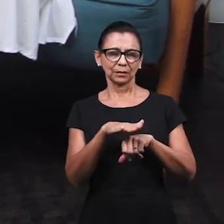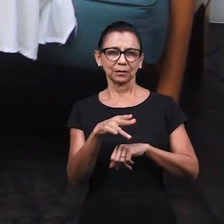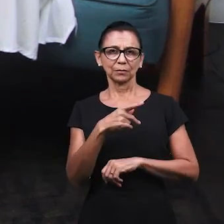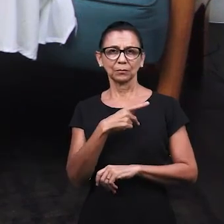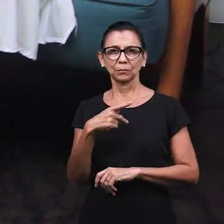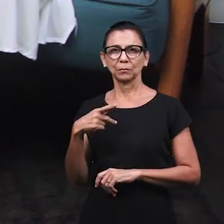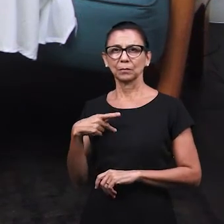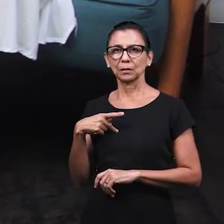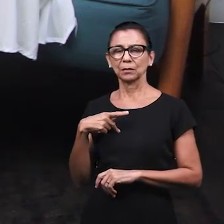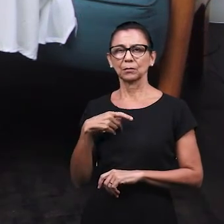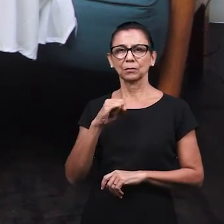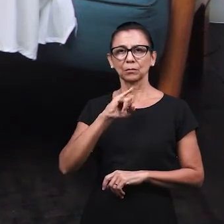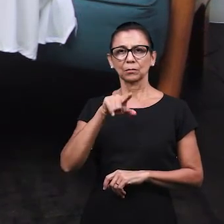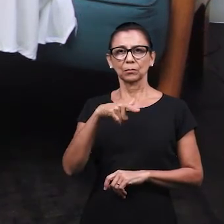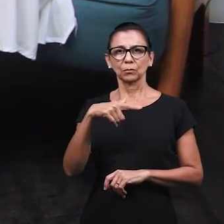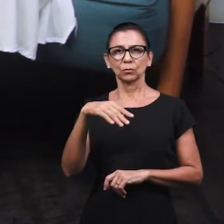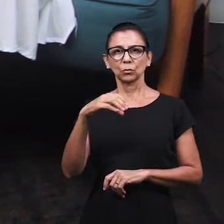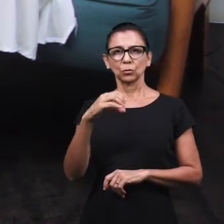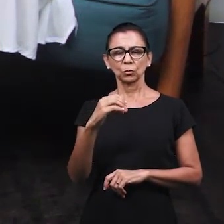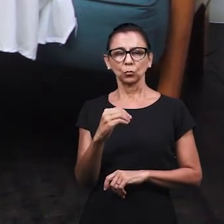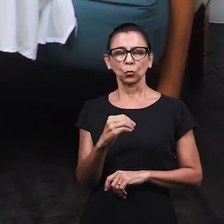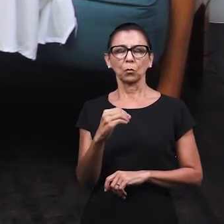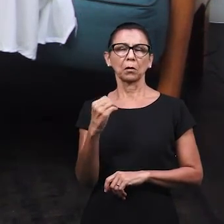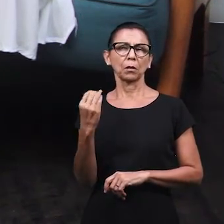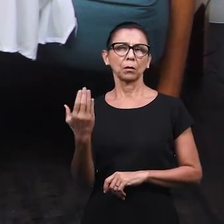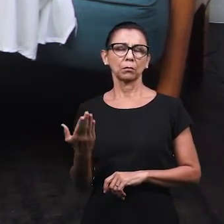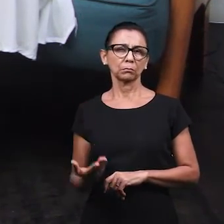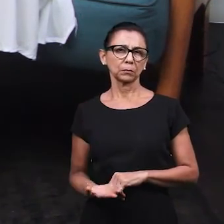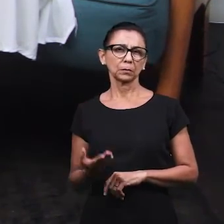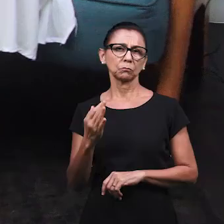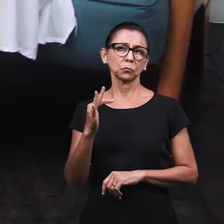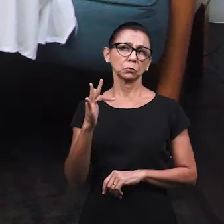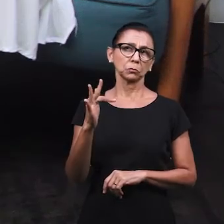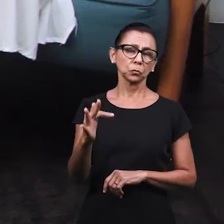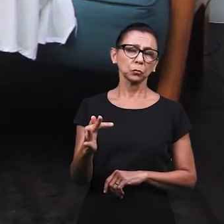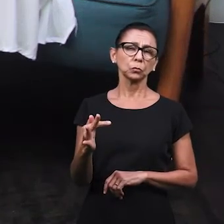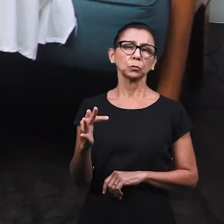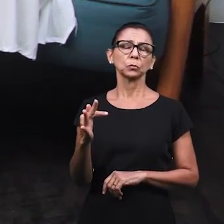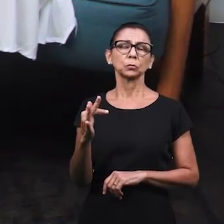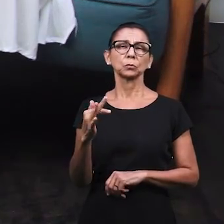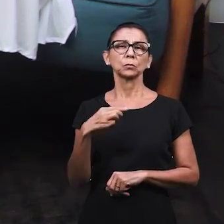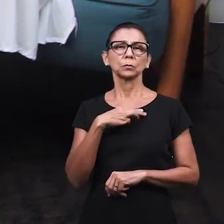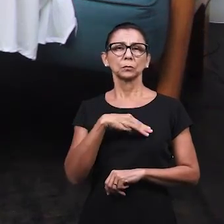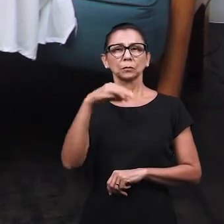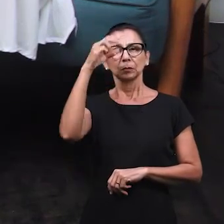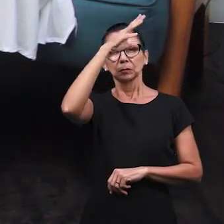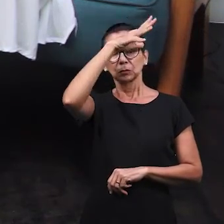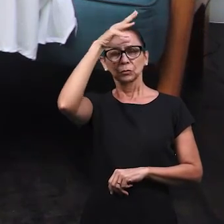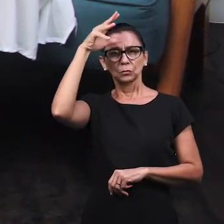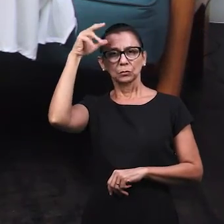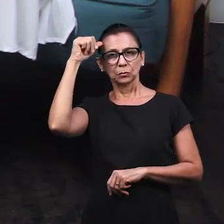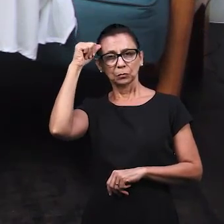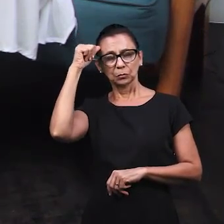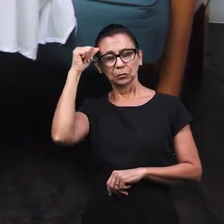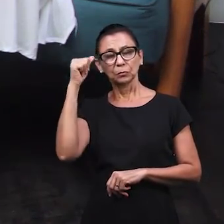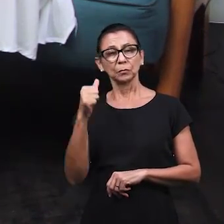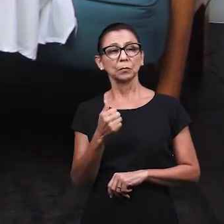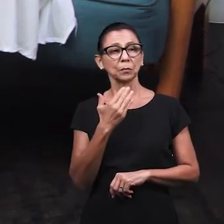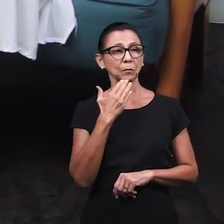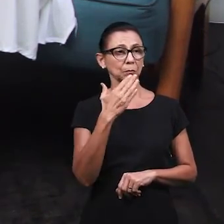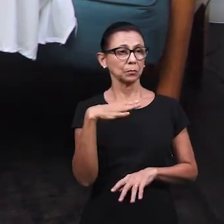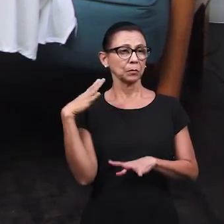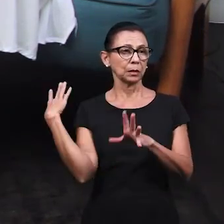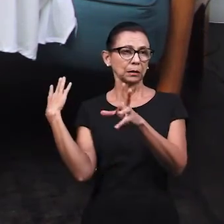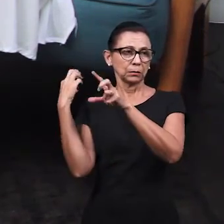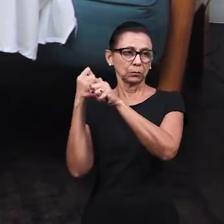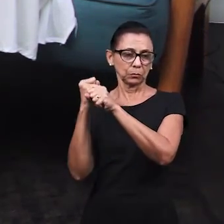inclusive, com o pastor João Cidade sobre isso, sobre as perspectivas, inclusive, de futuro da Missão Amazônia. Mas eu queria que você fizesse um resumo